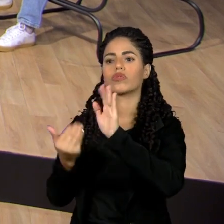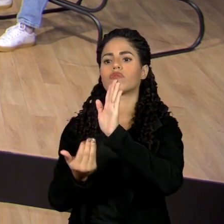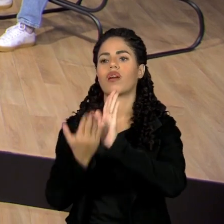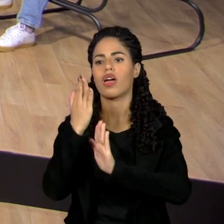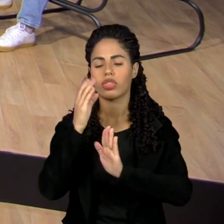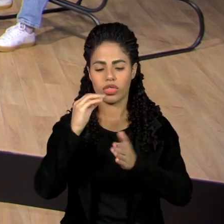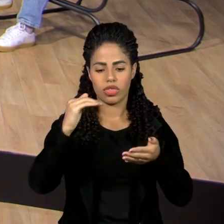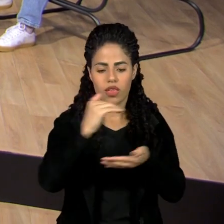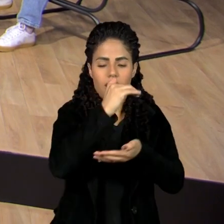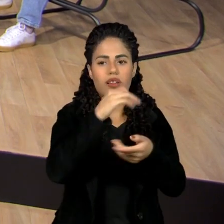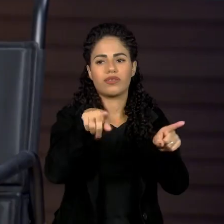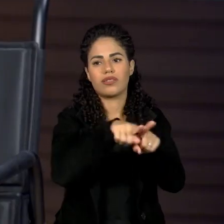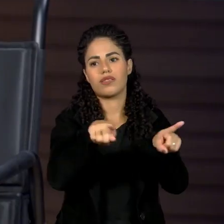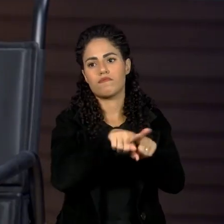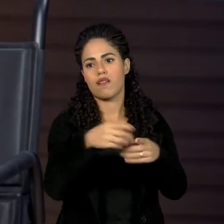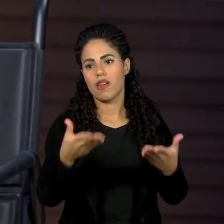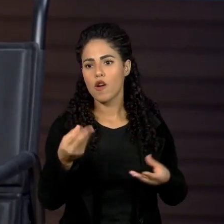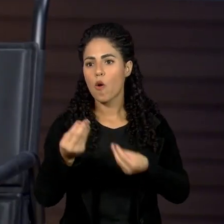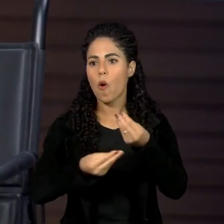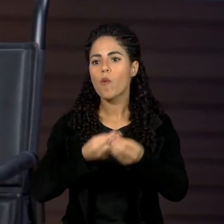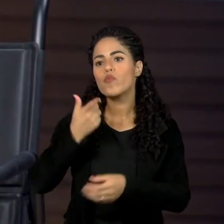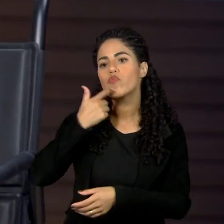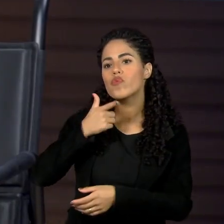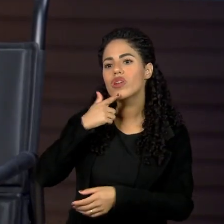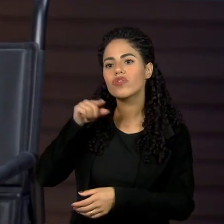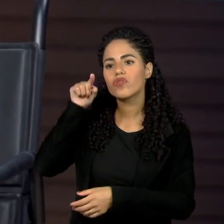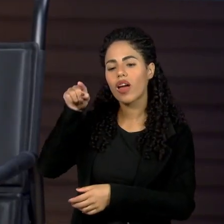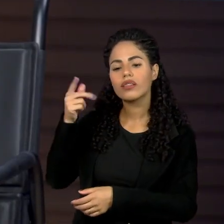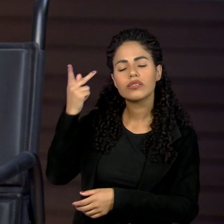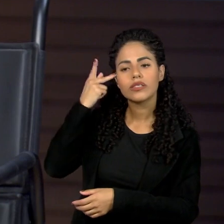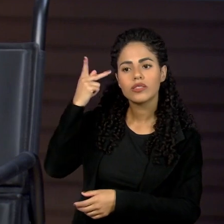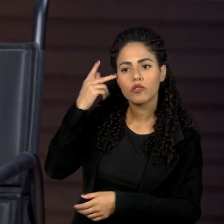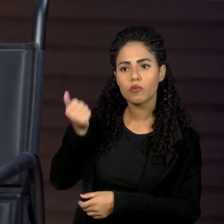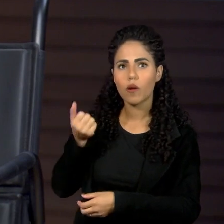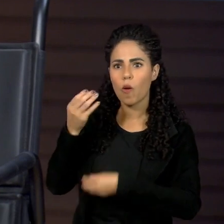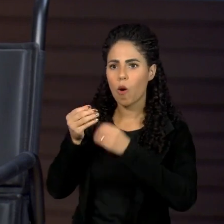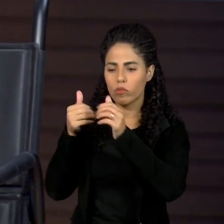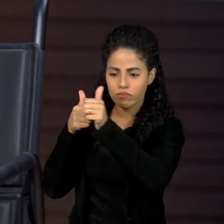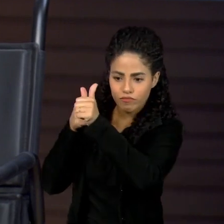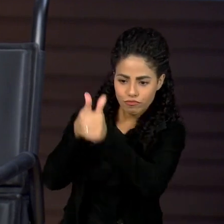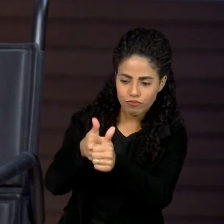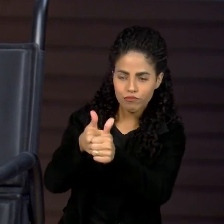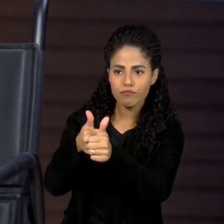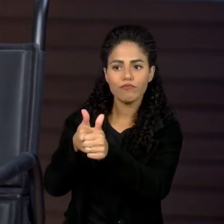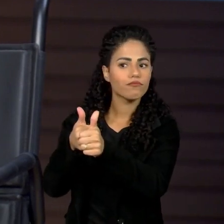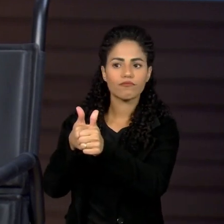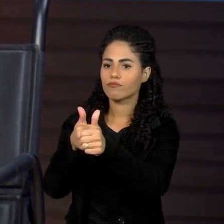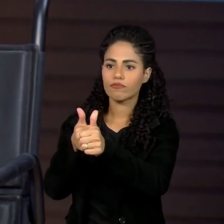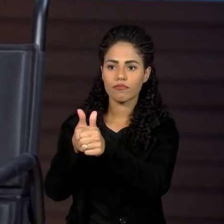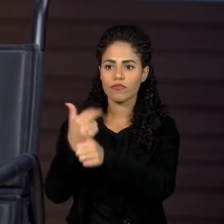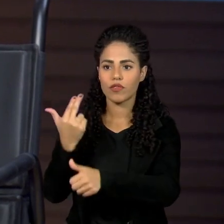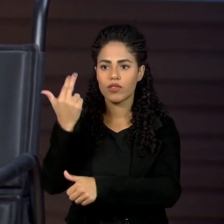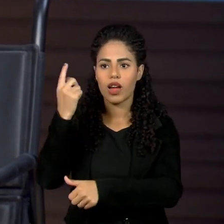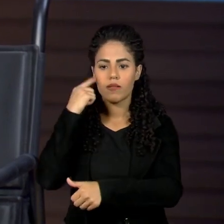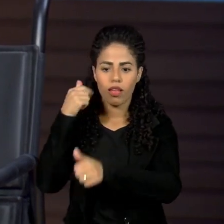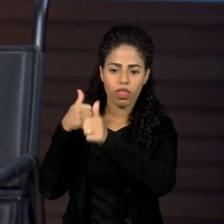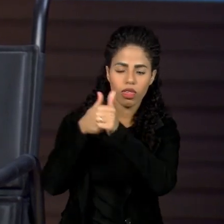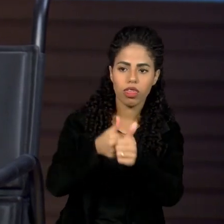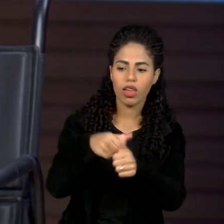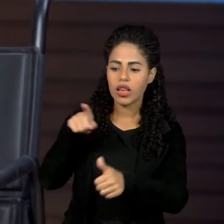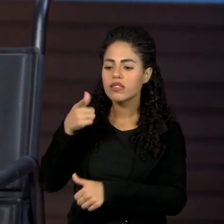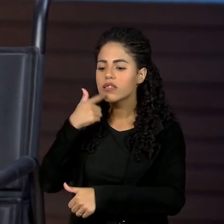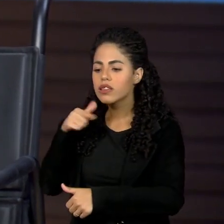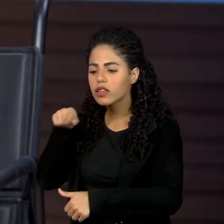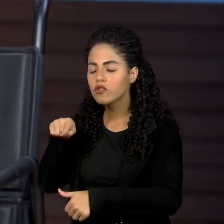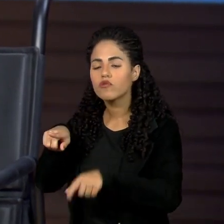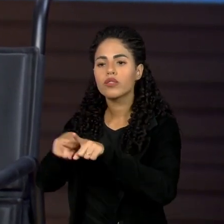O queijo que é feito, sei lá, no interior de São Paulo, ele não consegue seguir essas regras. Então, quando você valoriza e diz, esse queijo também é